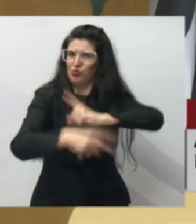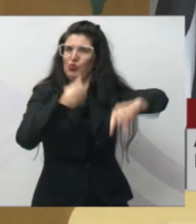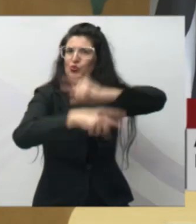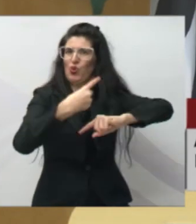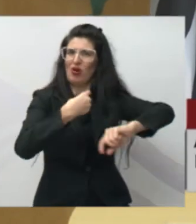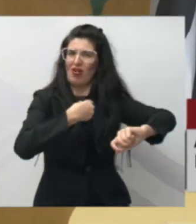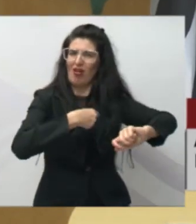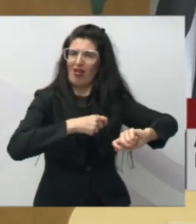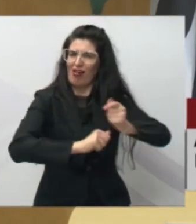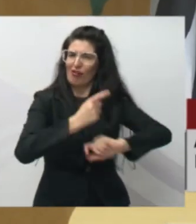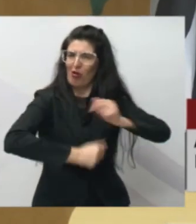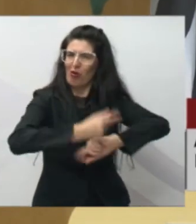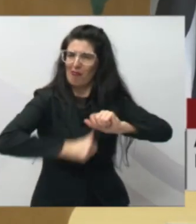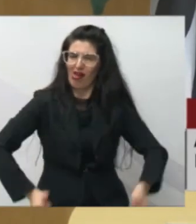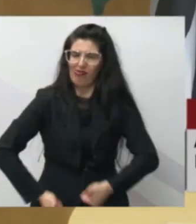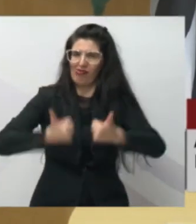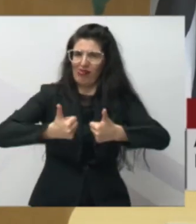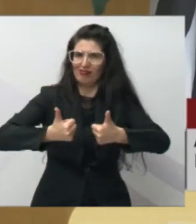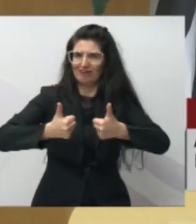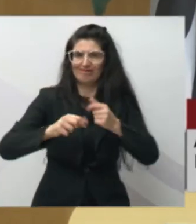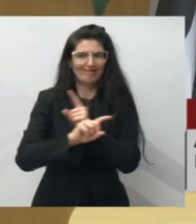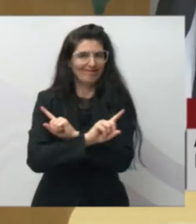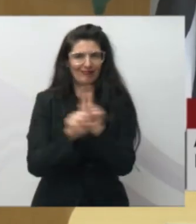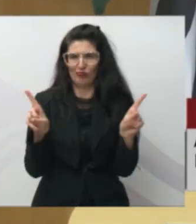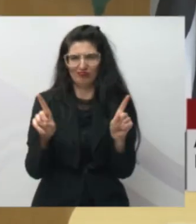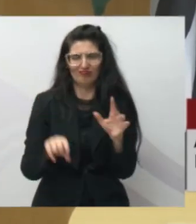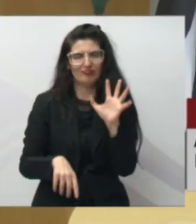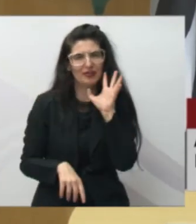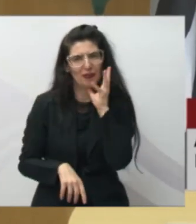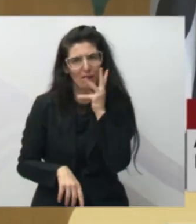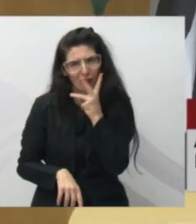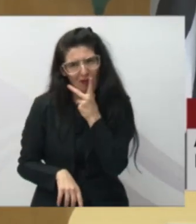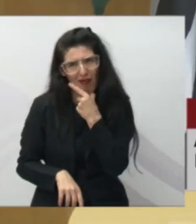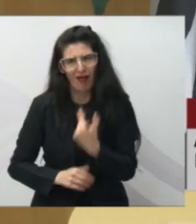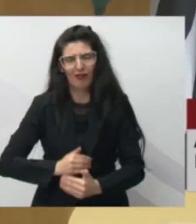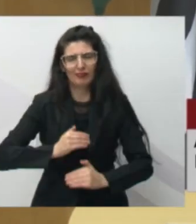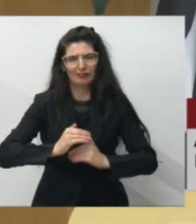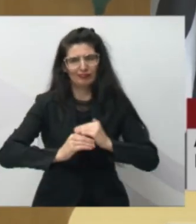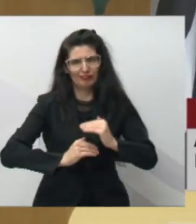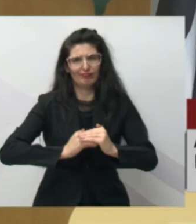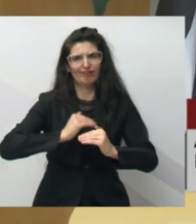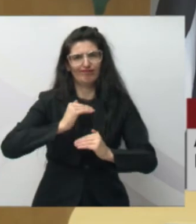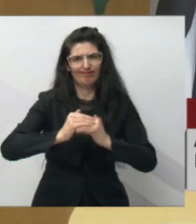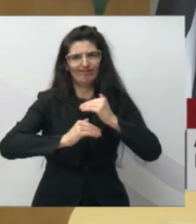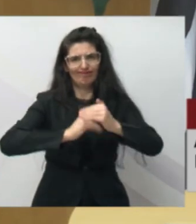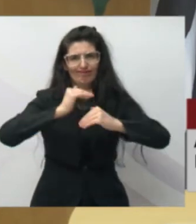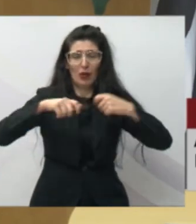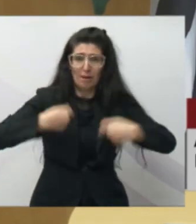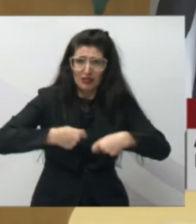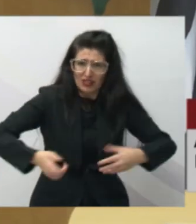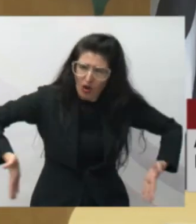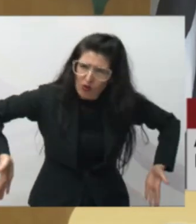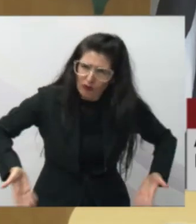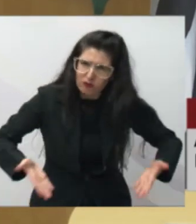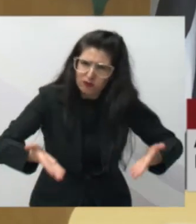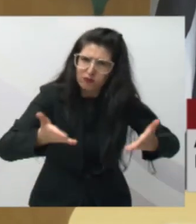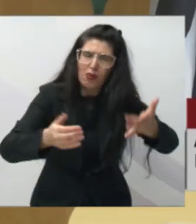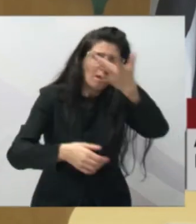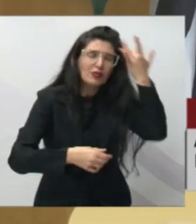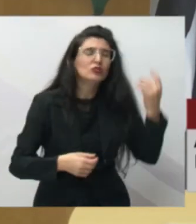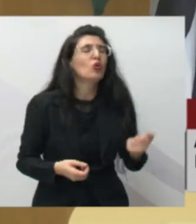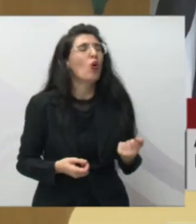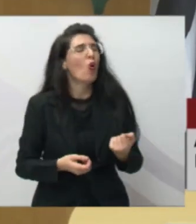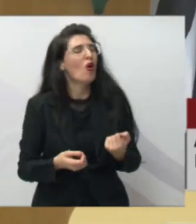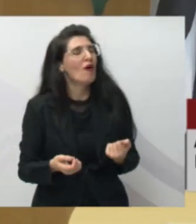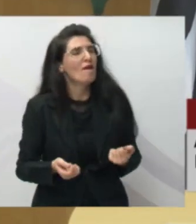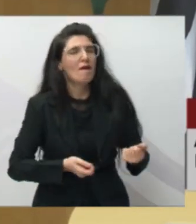políticas públicas de incentivo ao nosso comércio, fomentar aí a